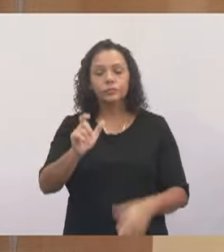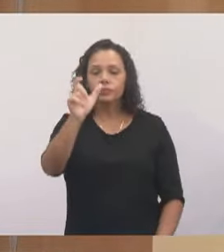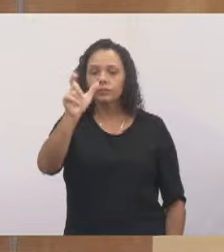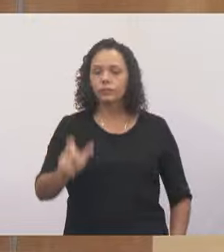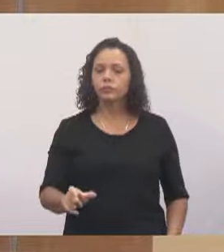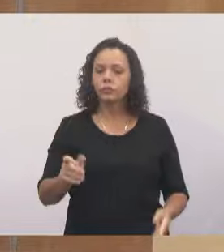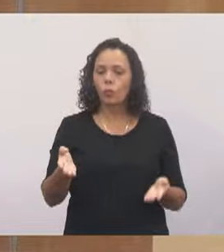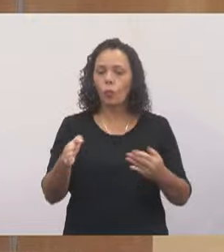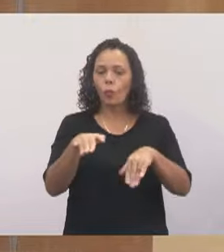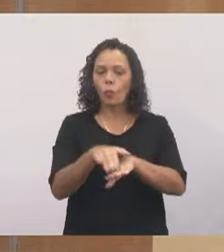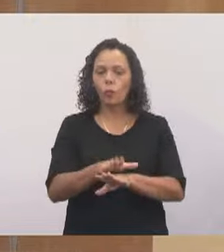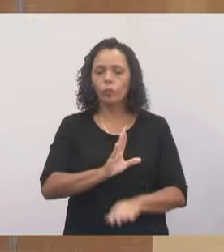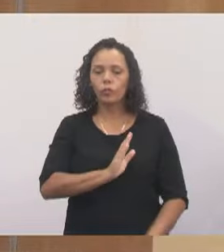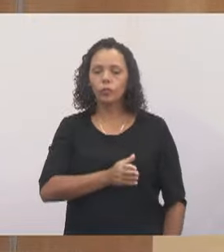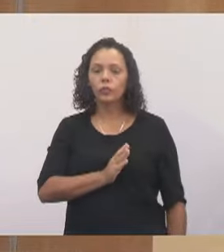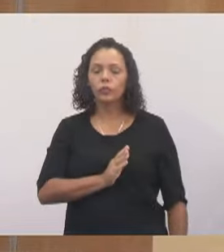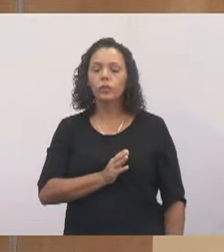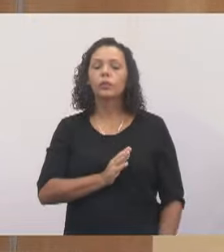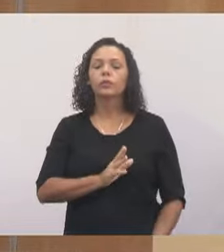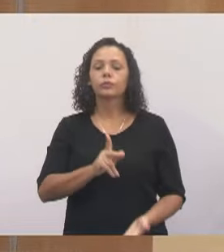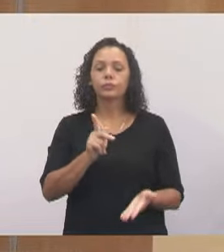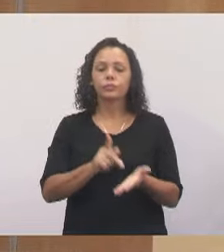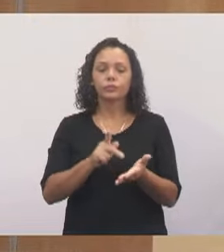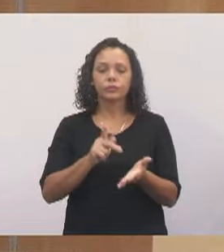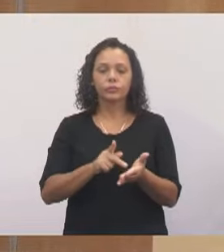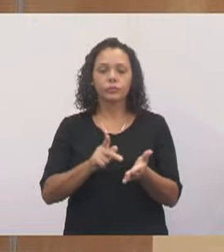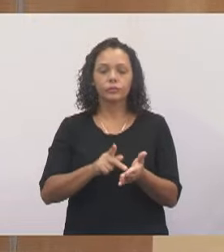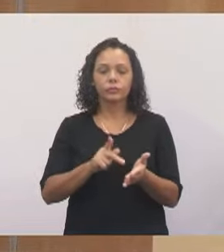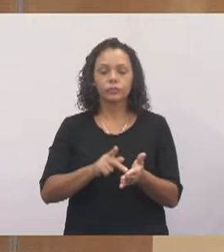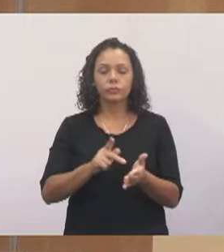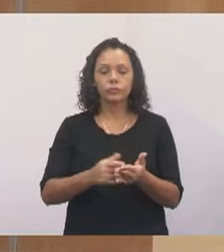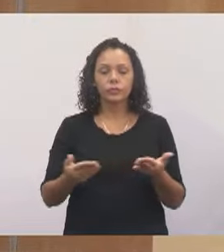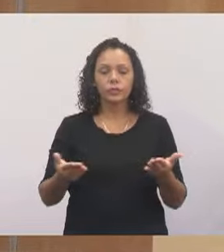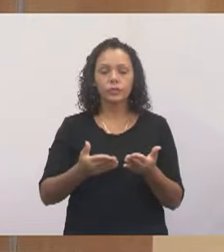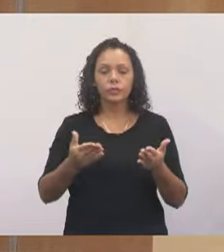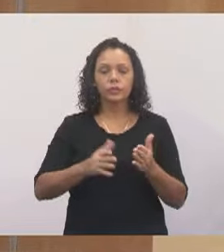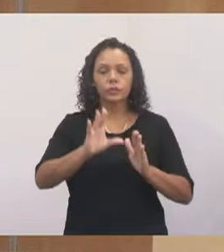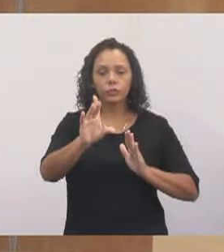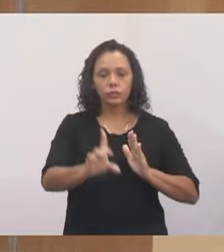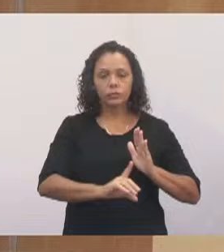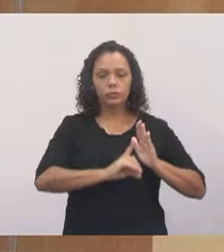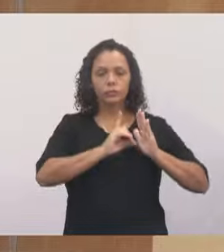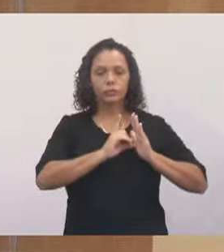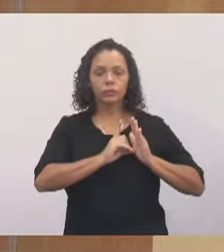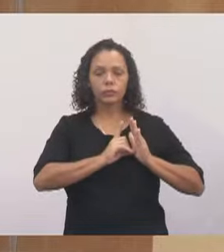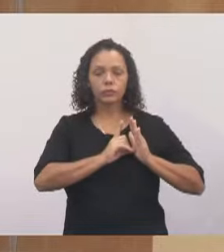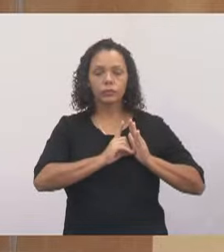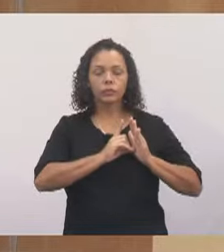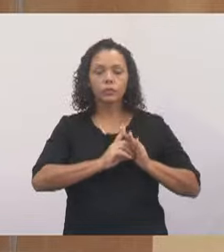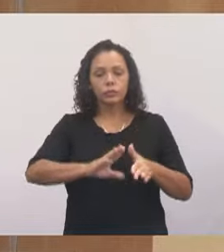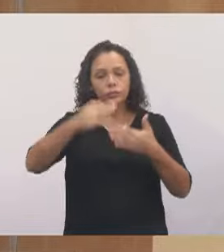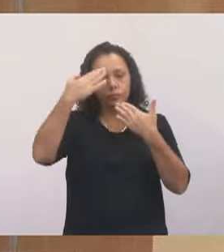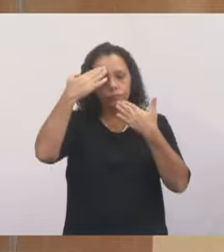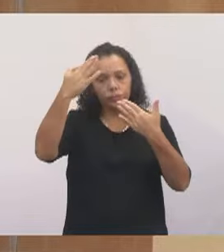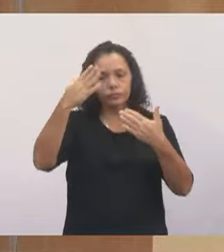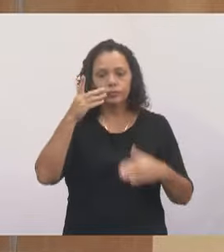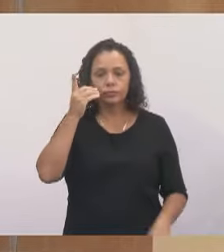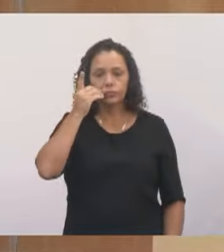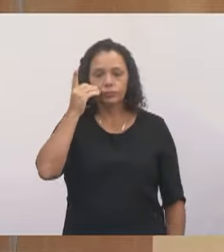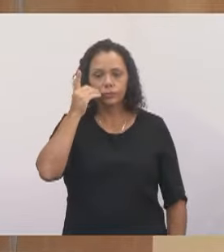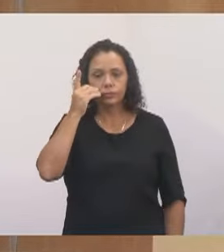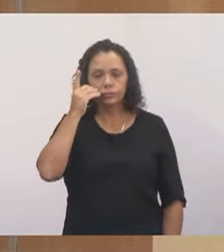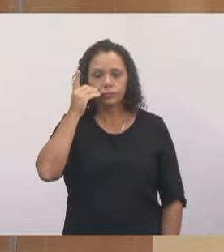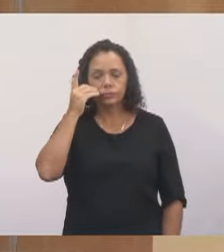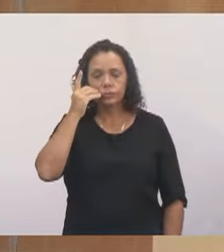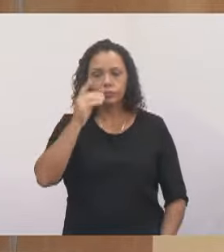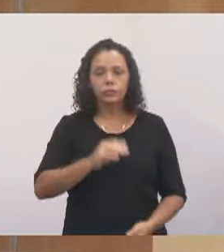humilde de coração, você é sincero e você, ó, eu carrego no meu coração. Obrigado, Dude, tá? E você está